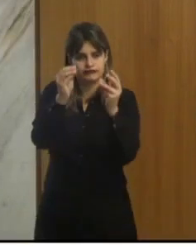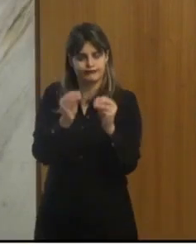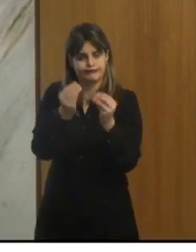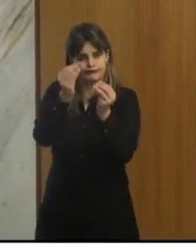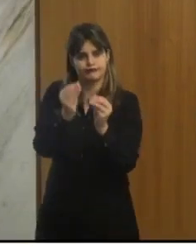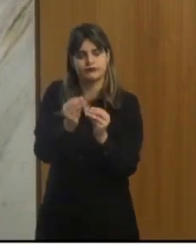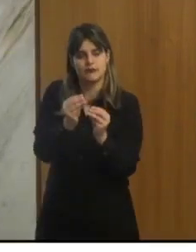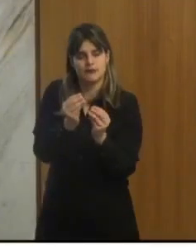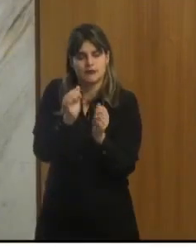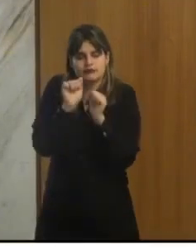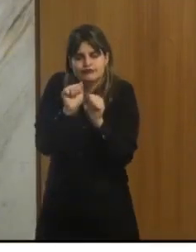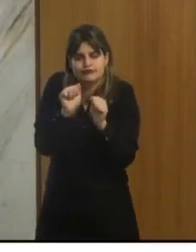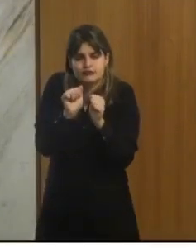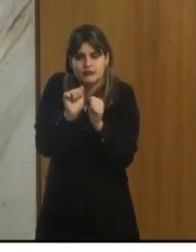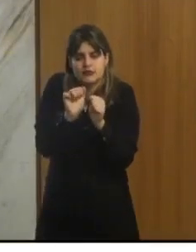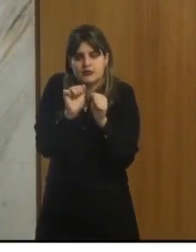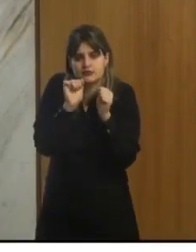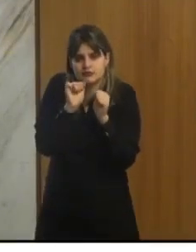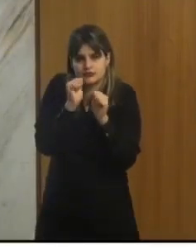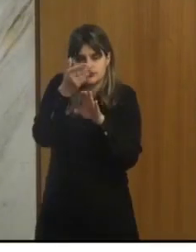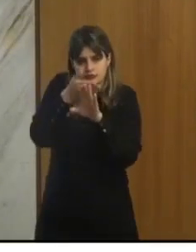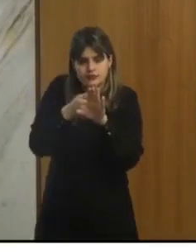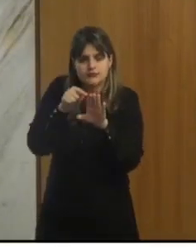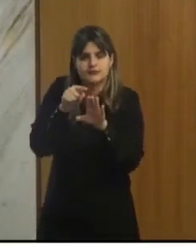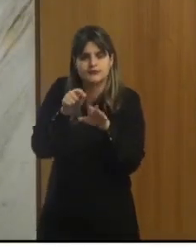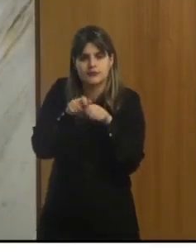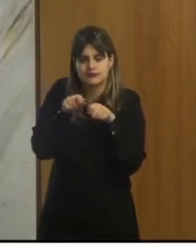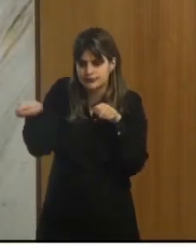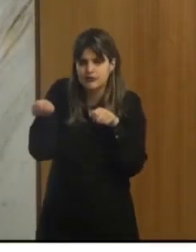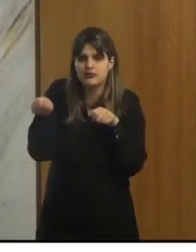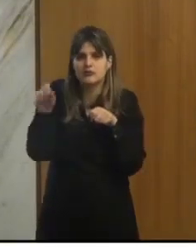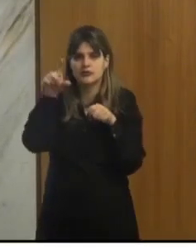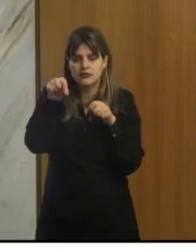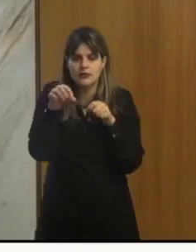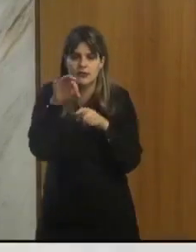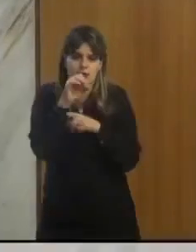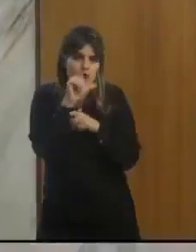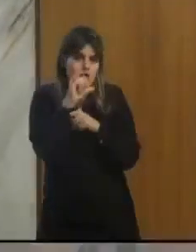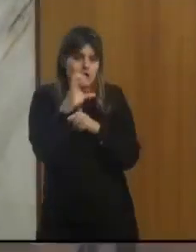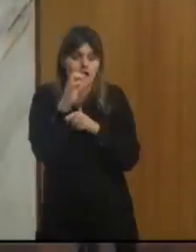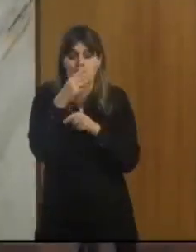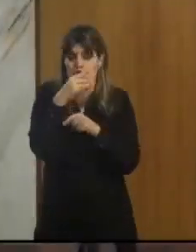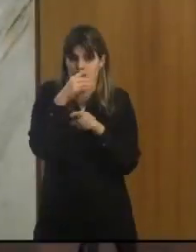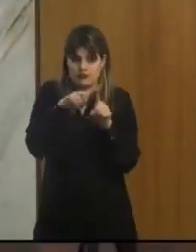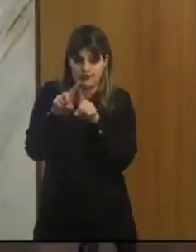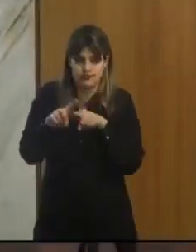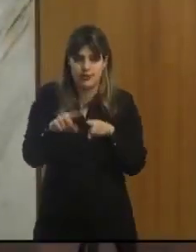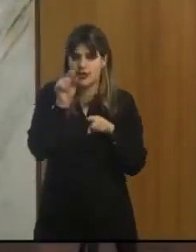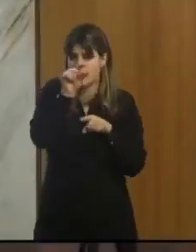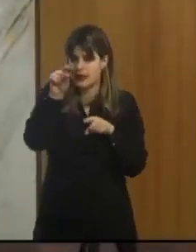uma decoração própria da série dos Forais Novos da Extremadura, uma decoração policromada na primeira página, as